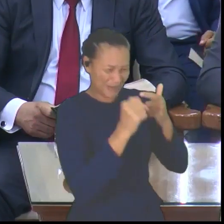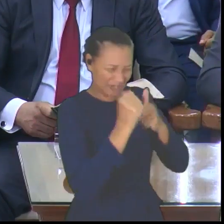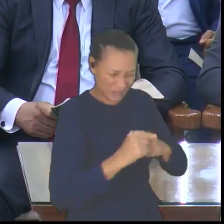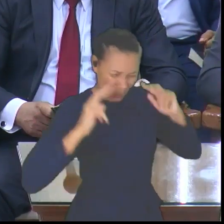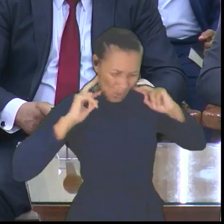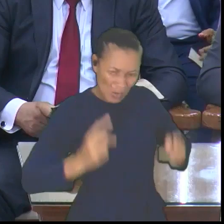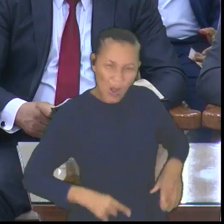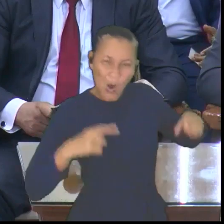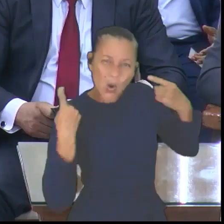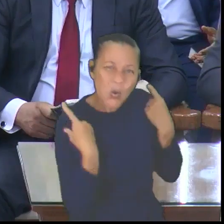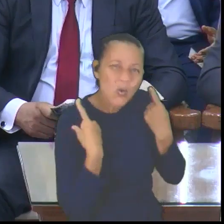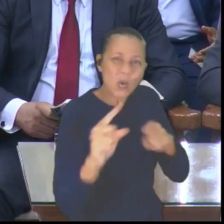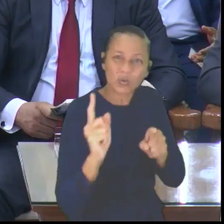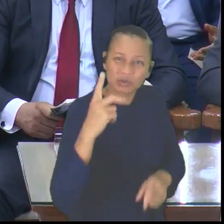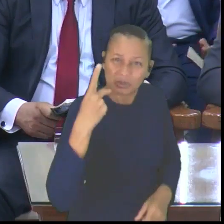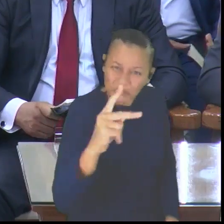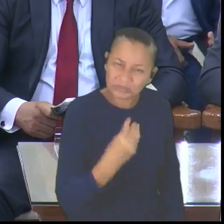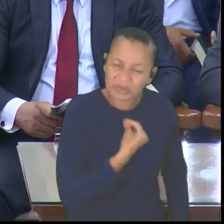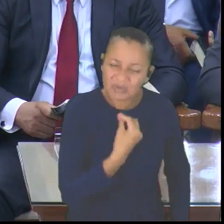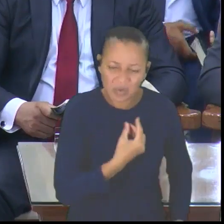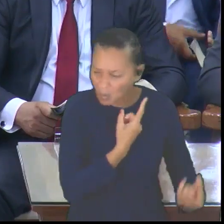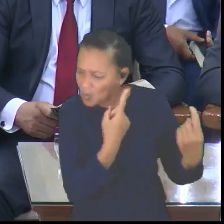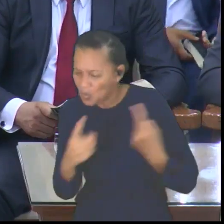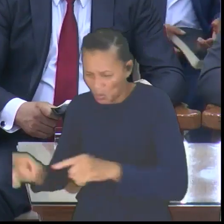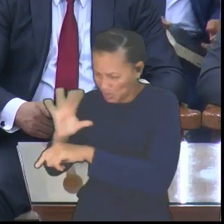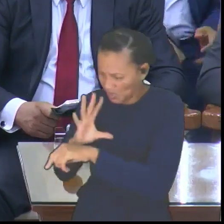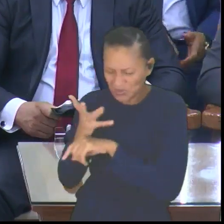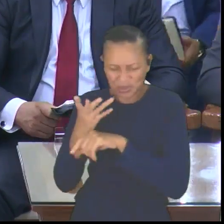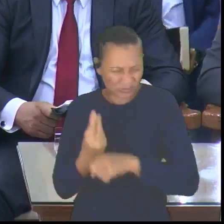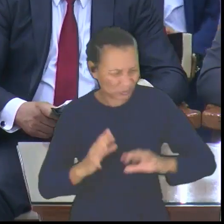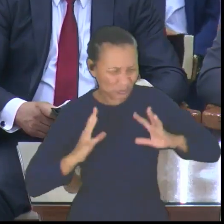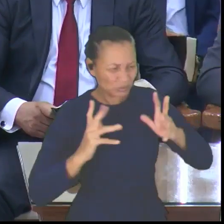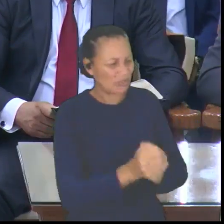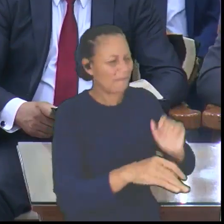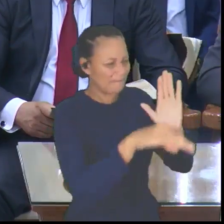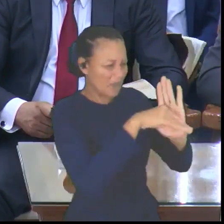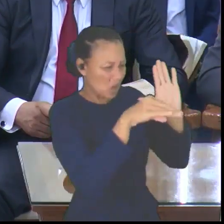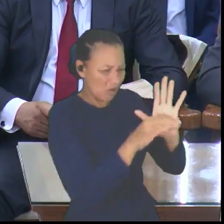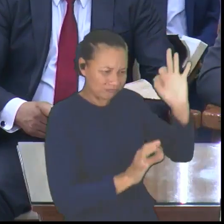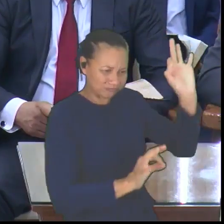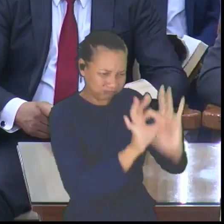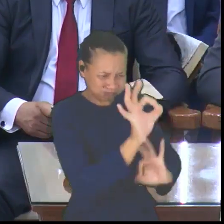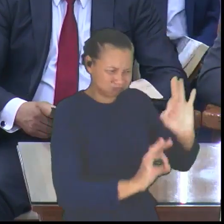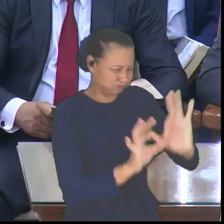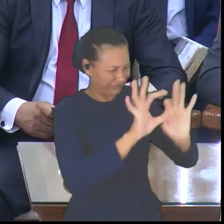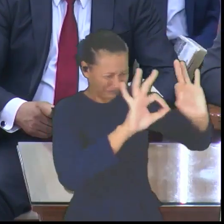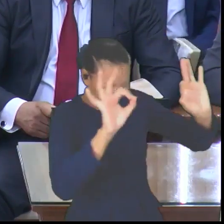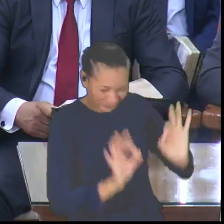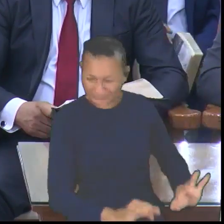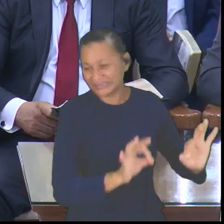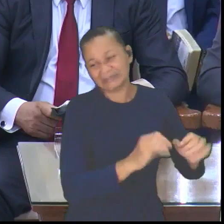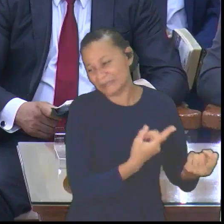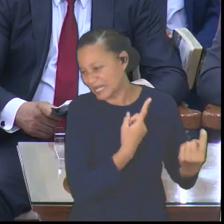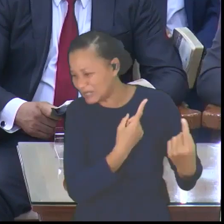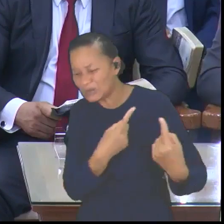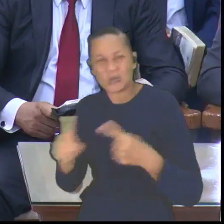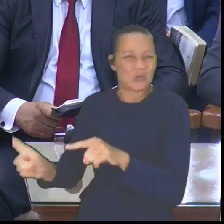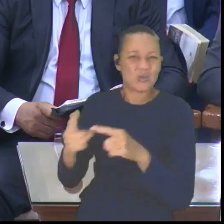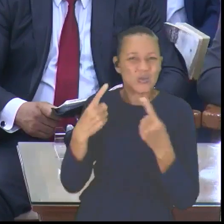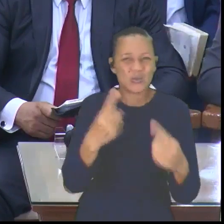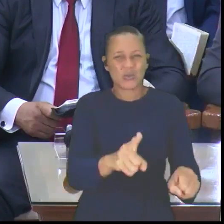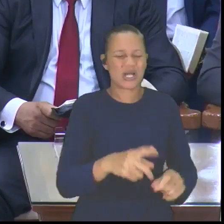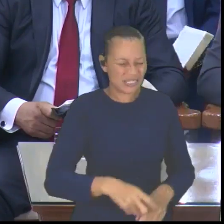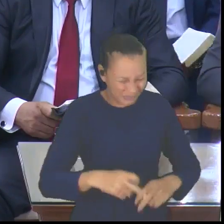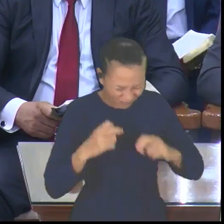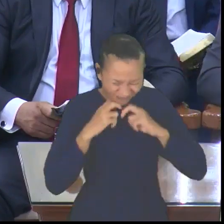vida, contra a igreja de Deus, todos os planos humanos para envergonhar a sua vida, porque Herodes